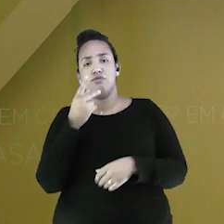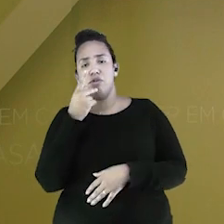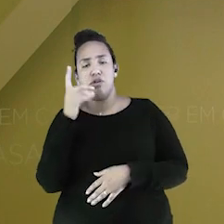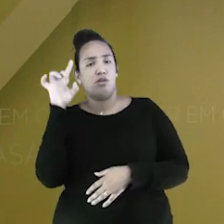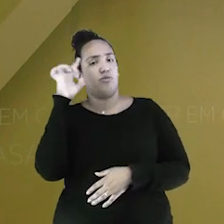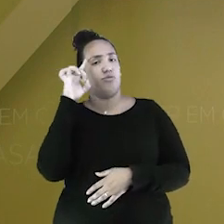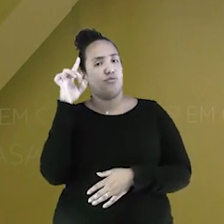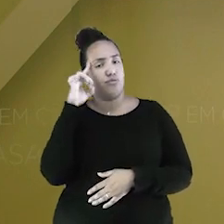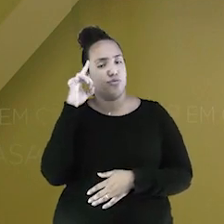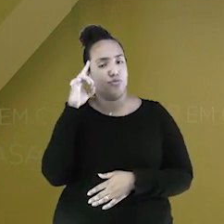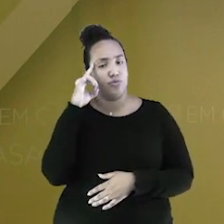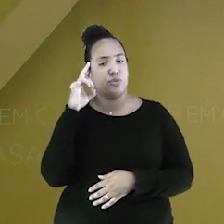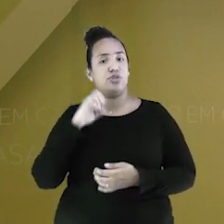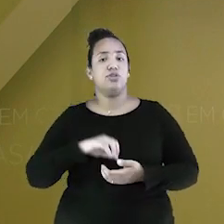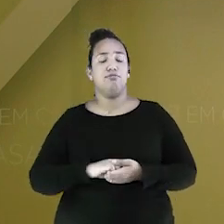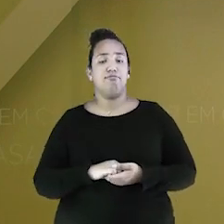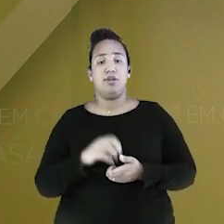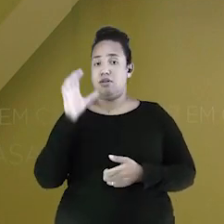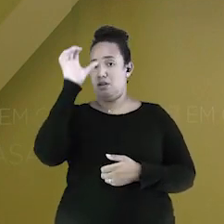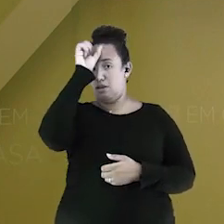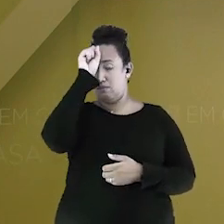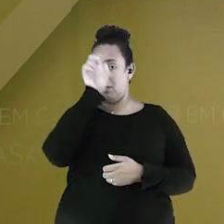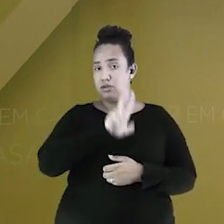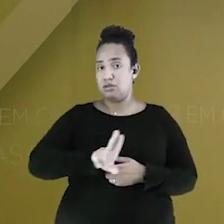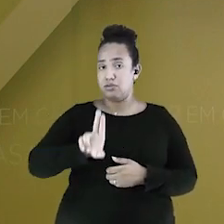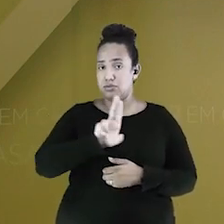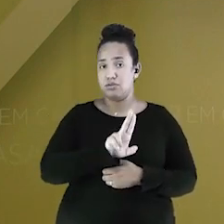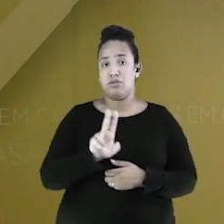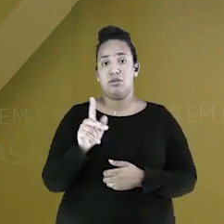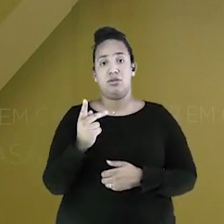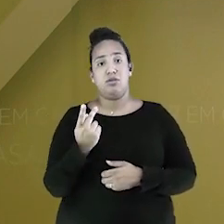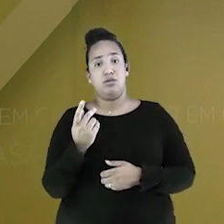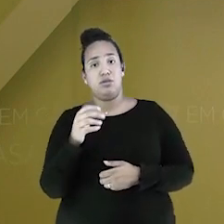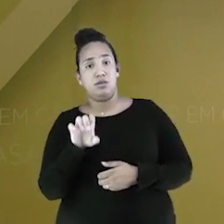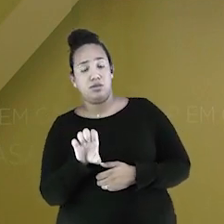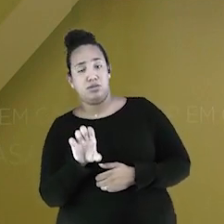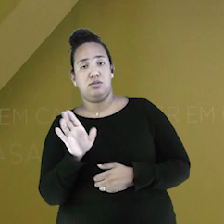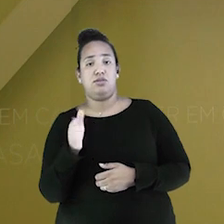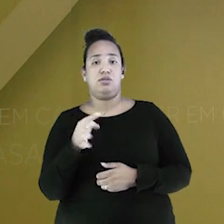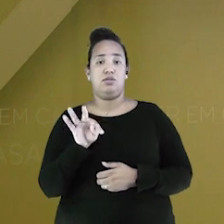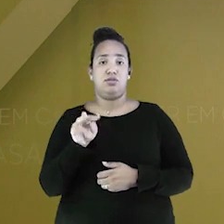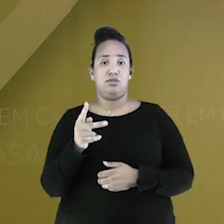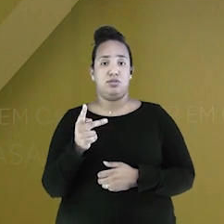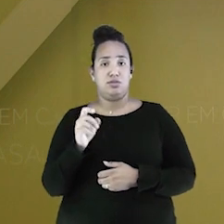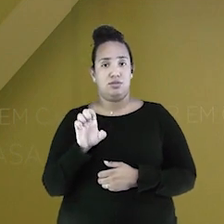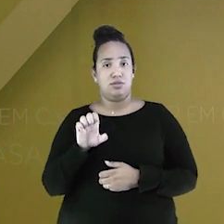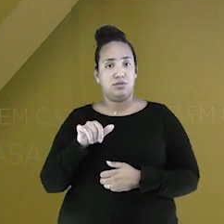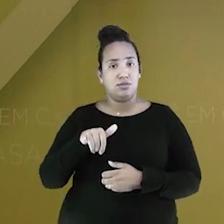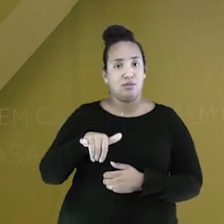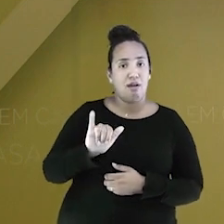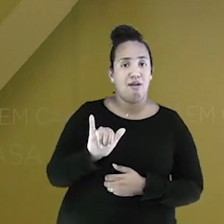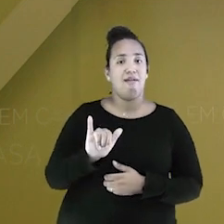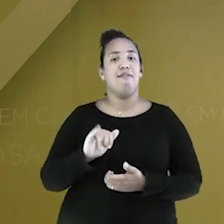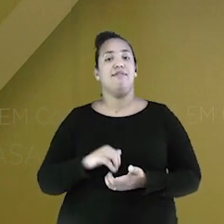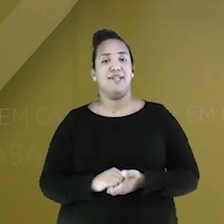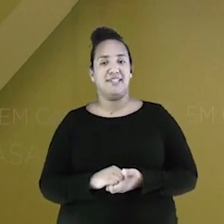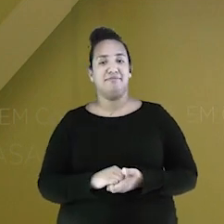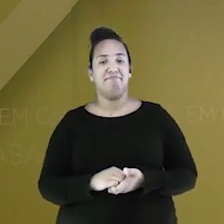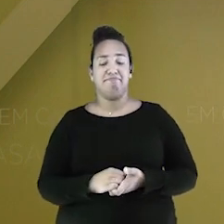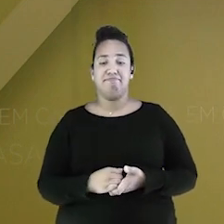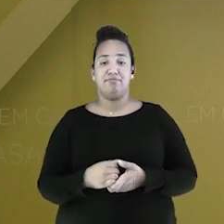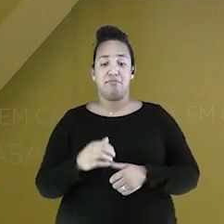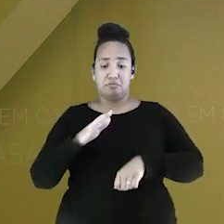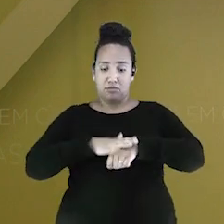her, their, our. Falem com vocês mesmos. Assistam a outros vídeos sobre esse assunto.